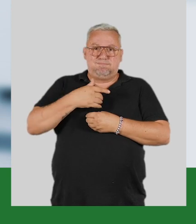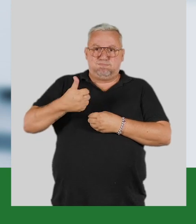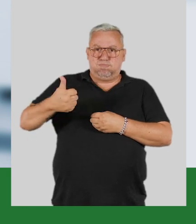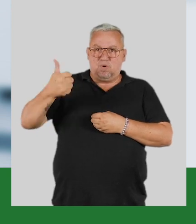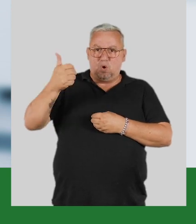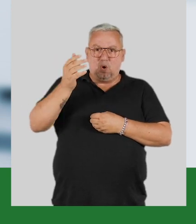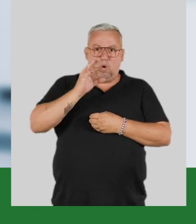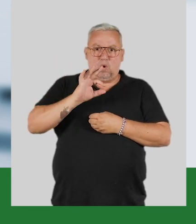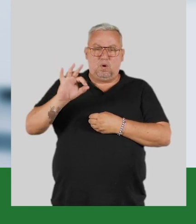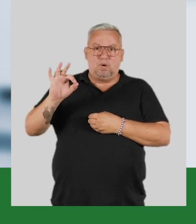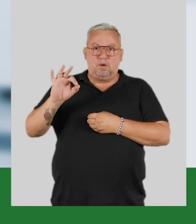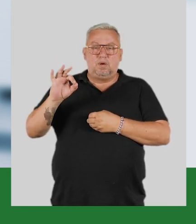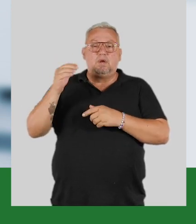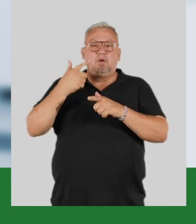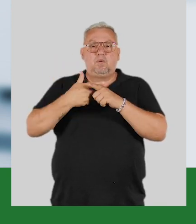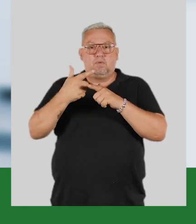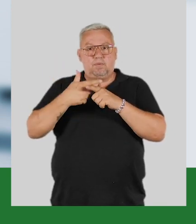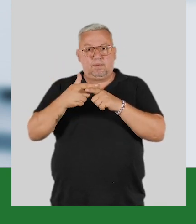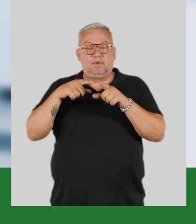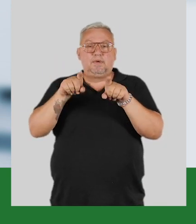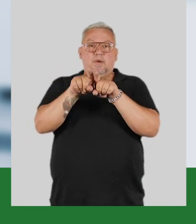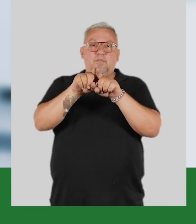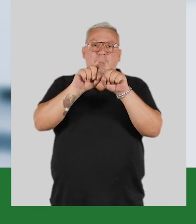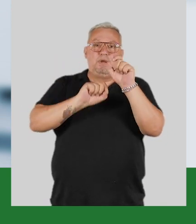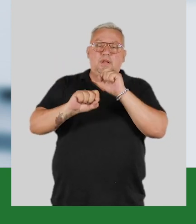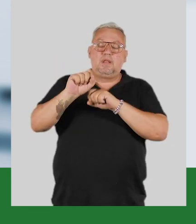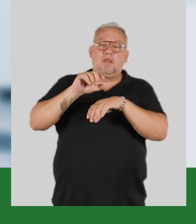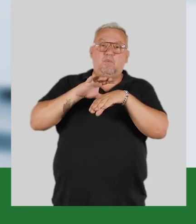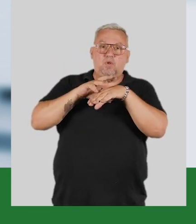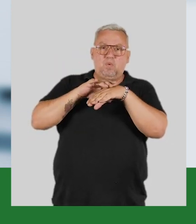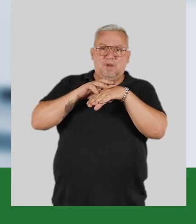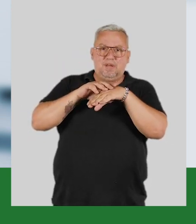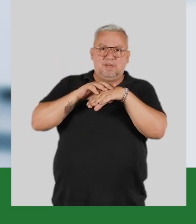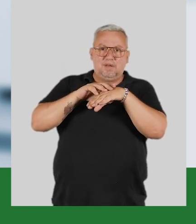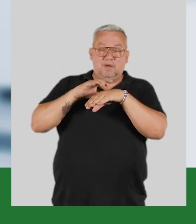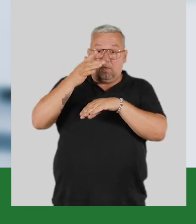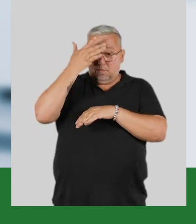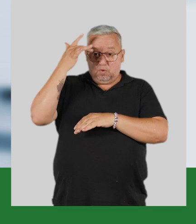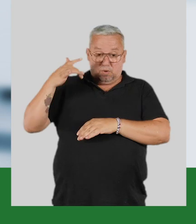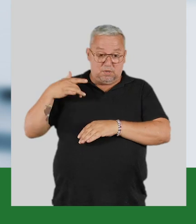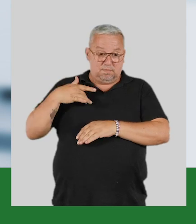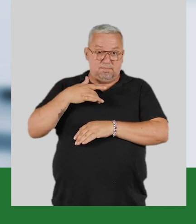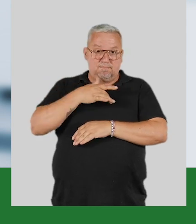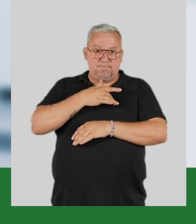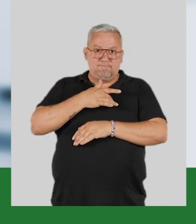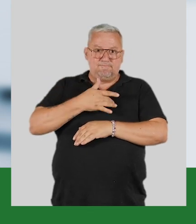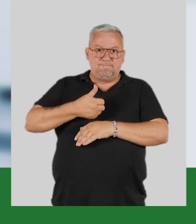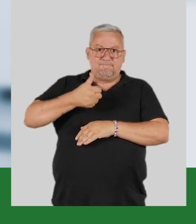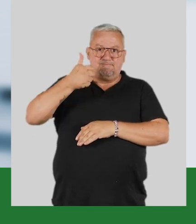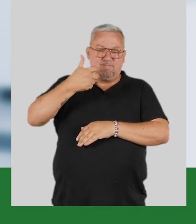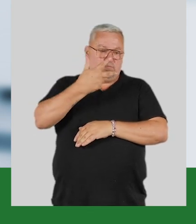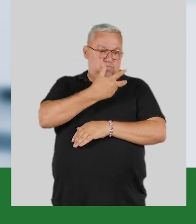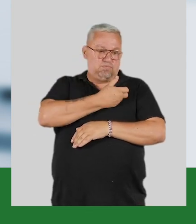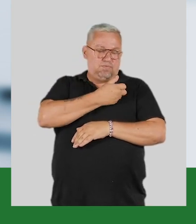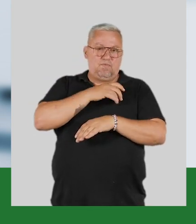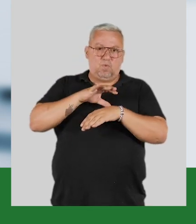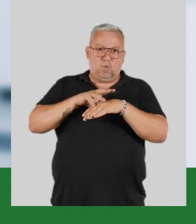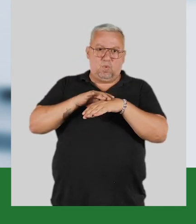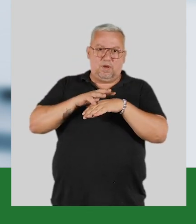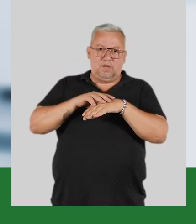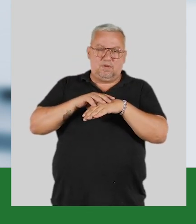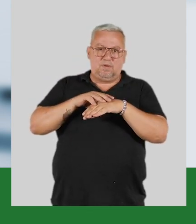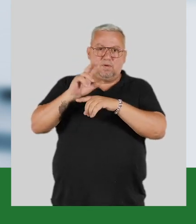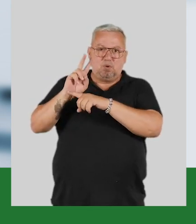evento adverso e levar a pessoa a uma doença, uma pessoa previamente saudável a uma doença por conta de algo que foi dado